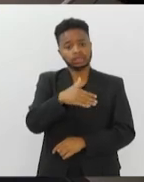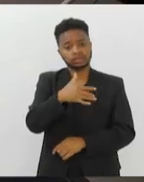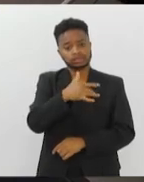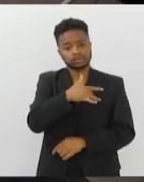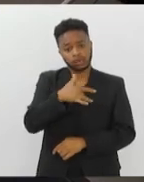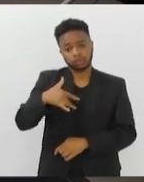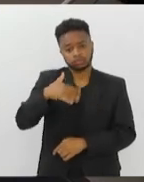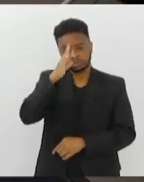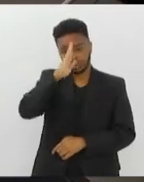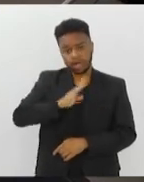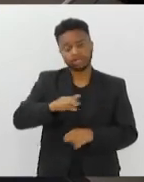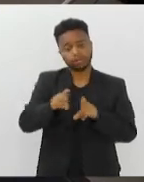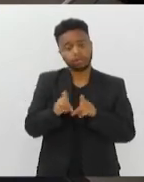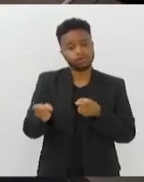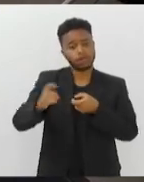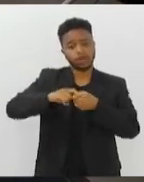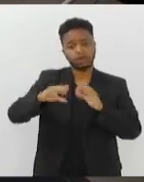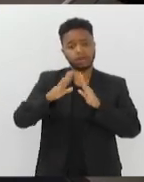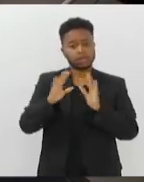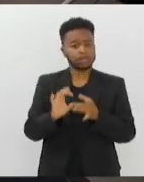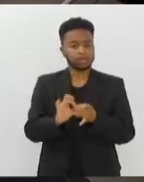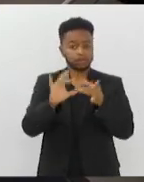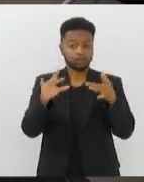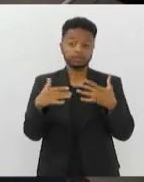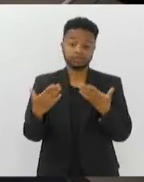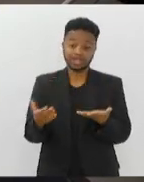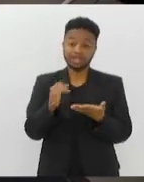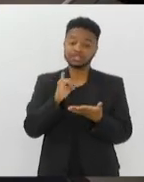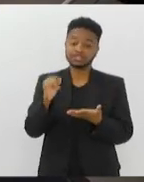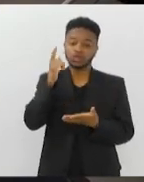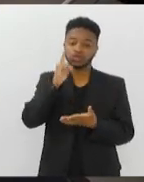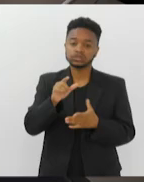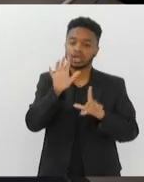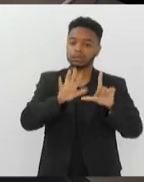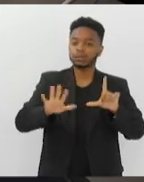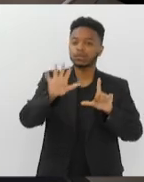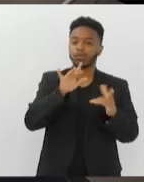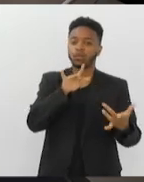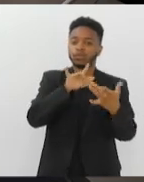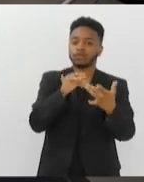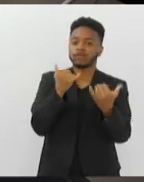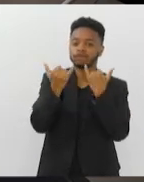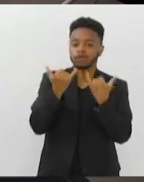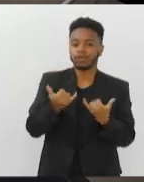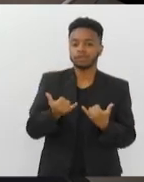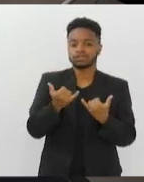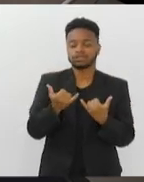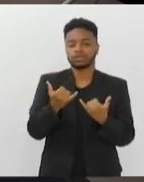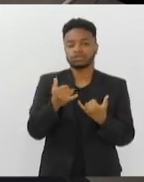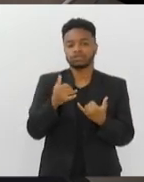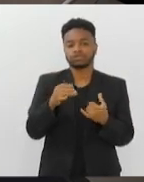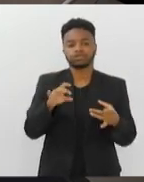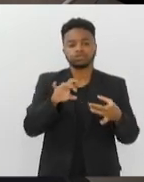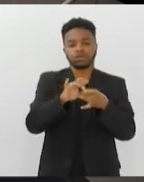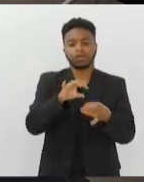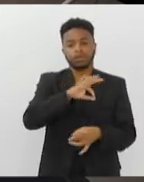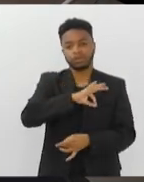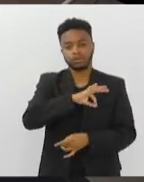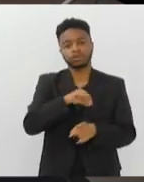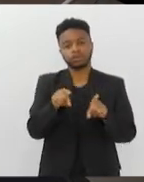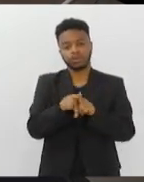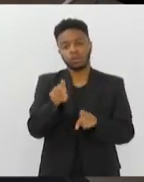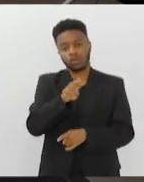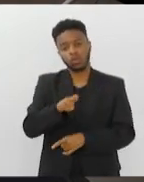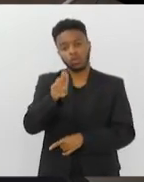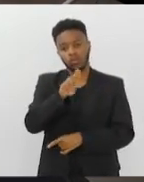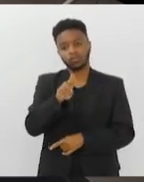liberados tranquilamente. Então, quando a gente acobre o banco de dados, a rede de saúde, vai também fazer com que eles também não usem essa rede de saúde. Se usar, com